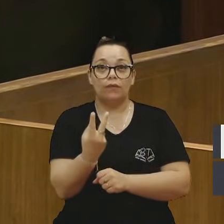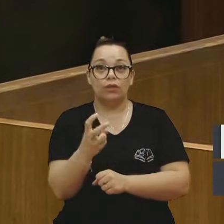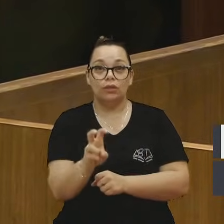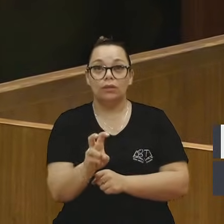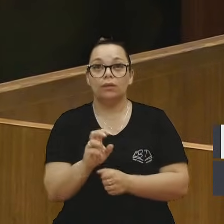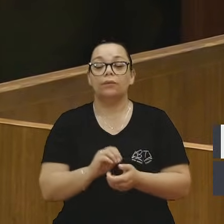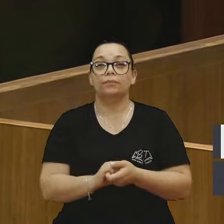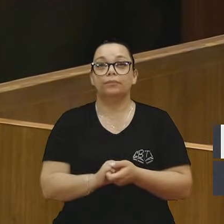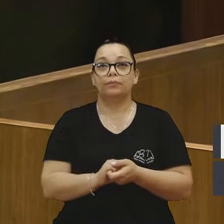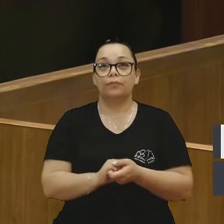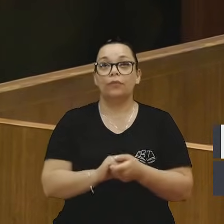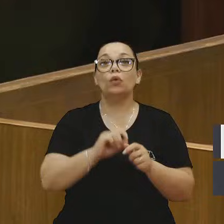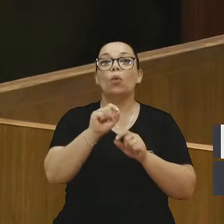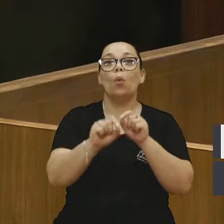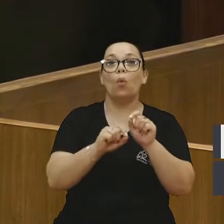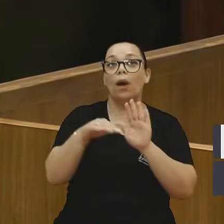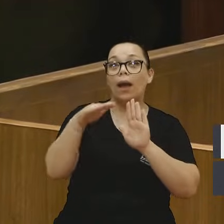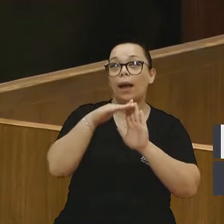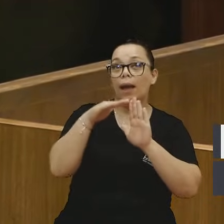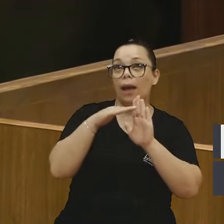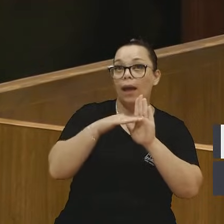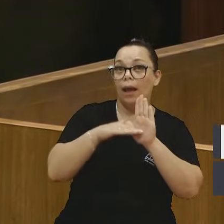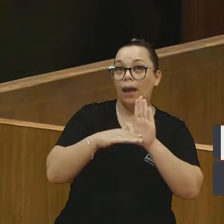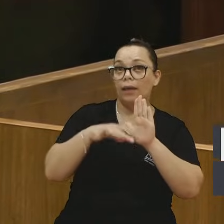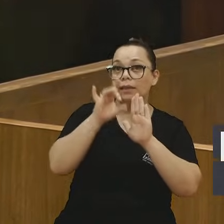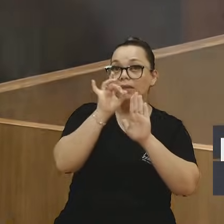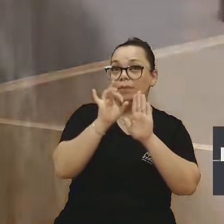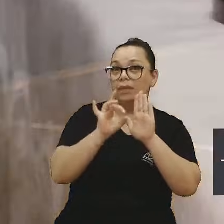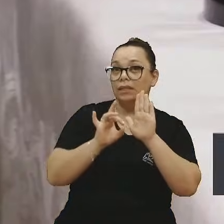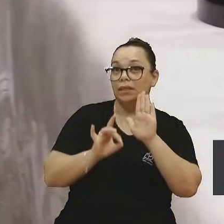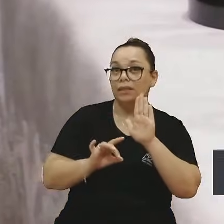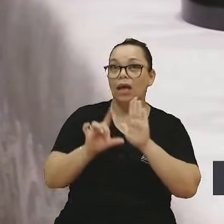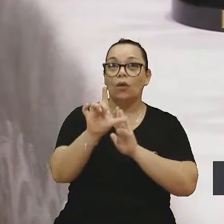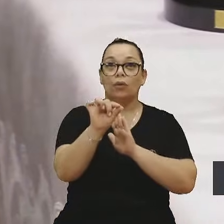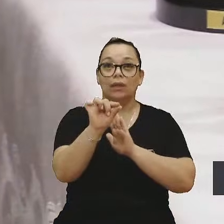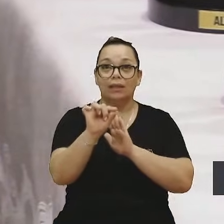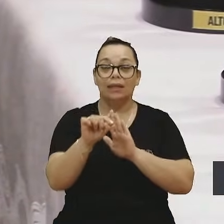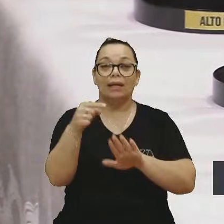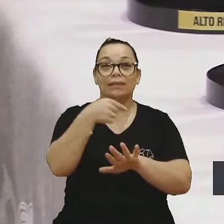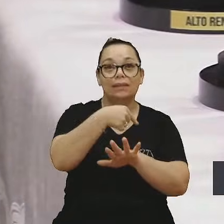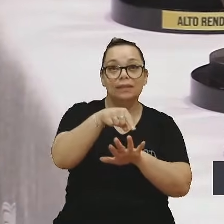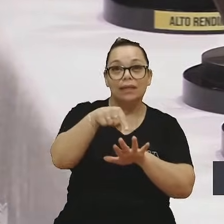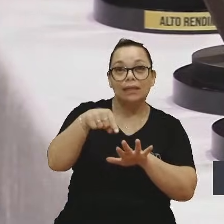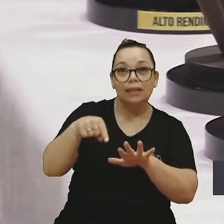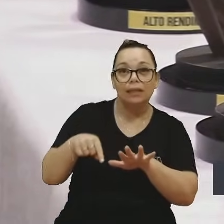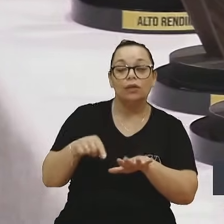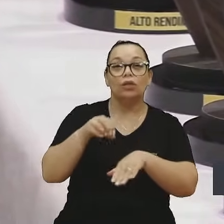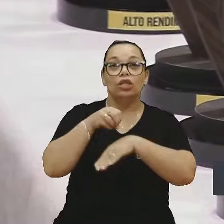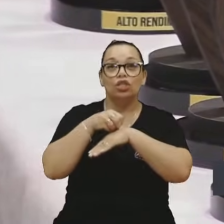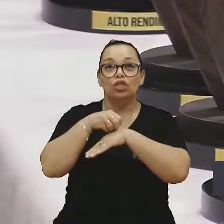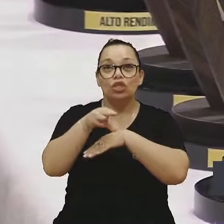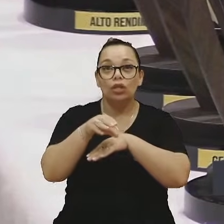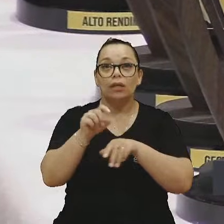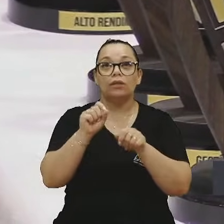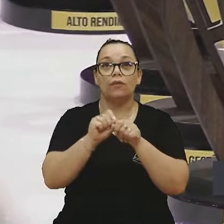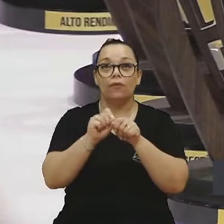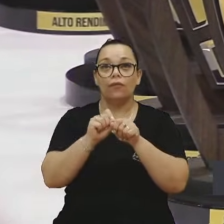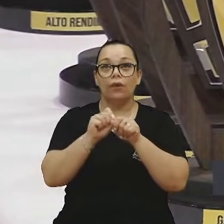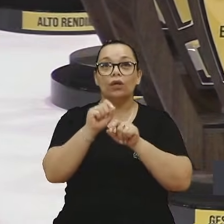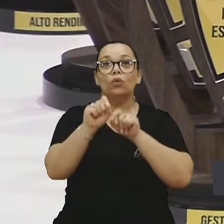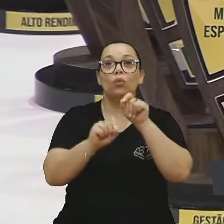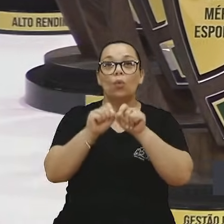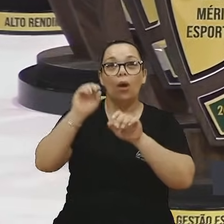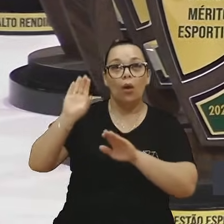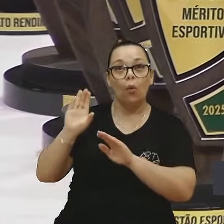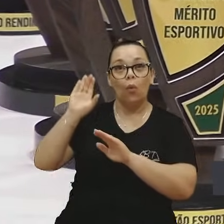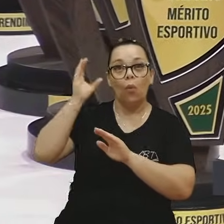2025, conforme critérios específicos das 10 categorias nas indicações que foram realizadas por